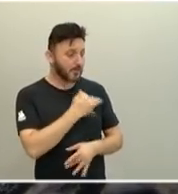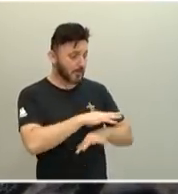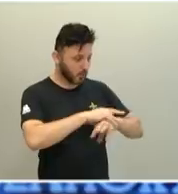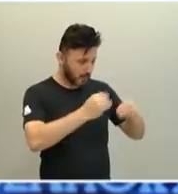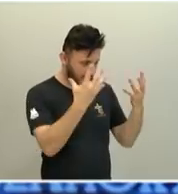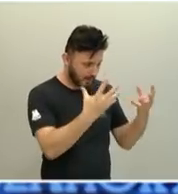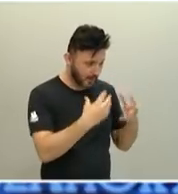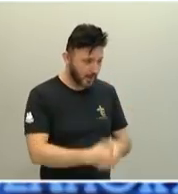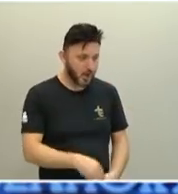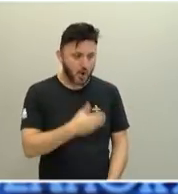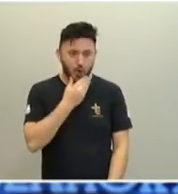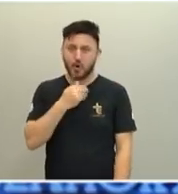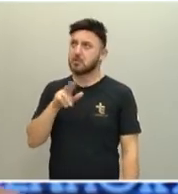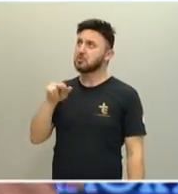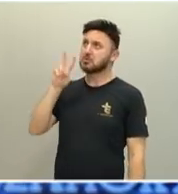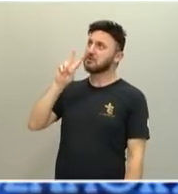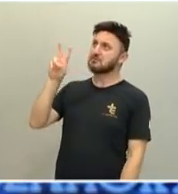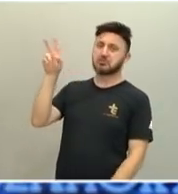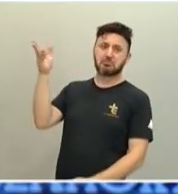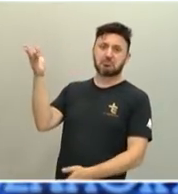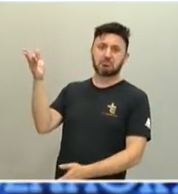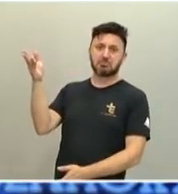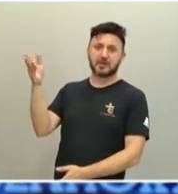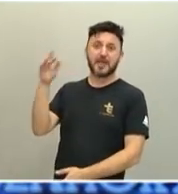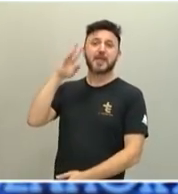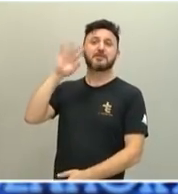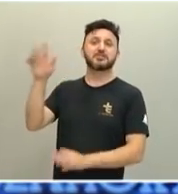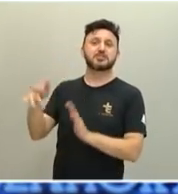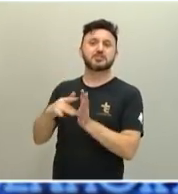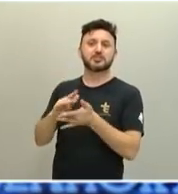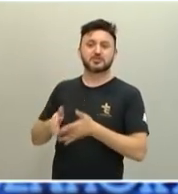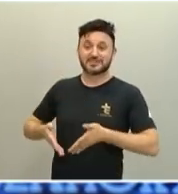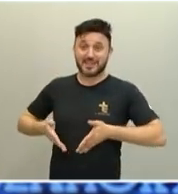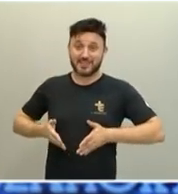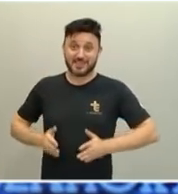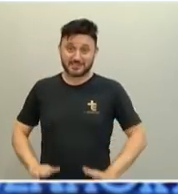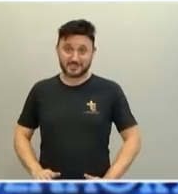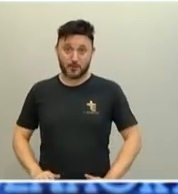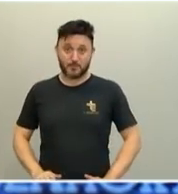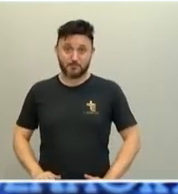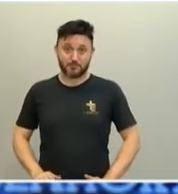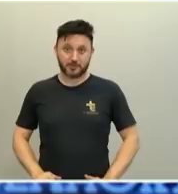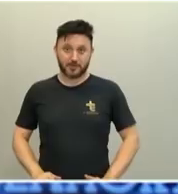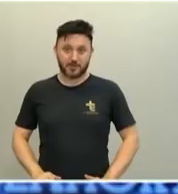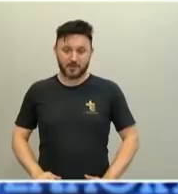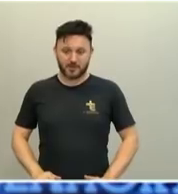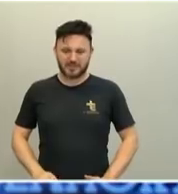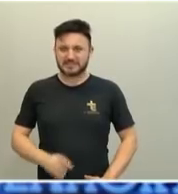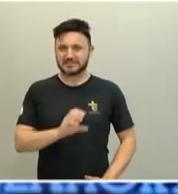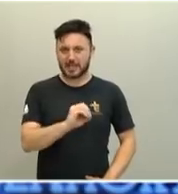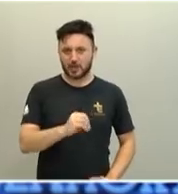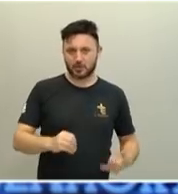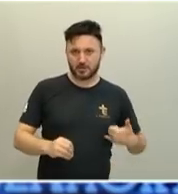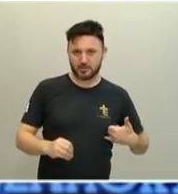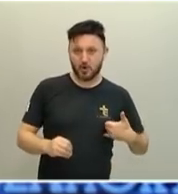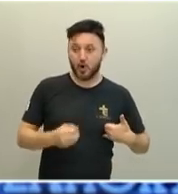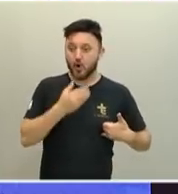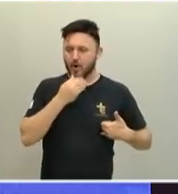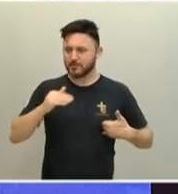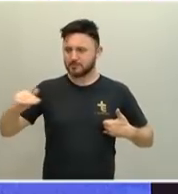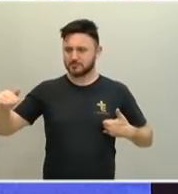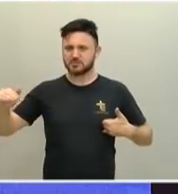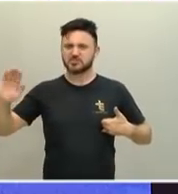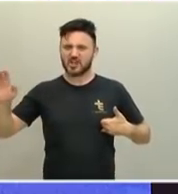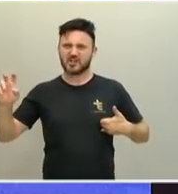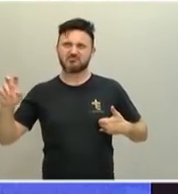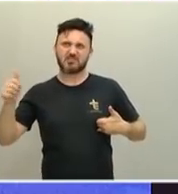homem nunca viu ele na vida, né? Imagina quando Jesus nasceu, aquele homem já tinha 6, 5 anos que estava lá paralítico. Aquele homem diz assim: Senhor, não